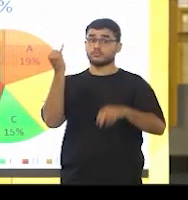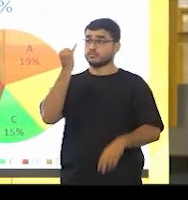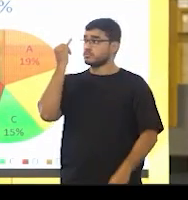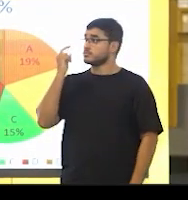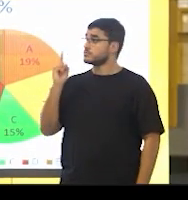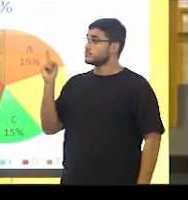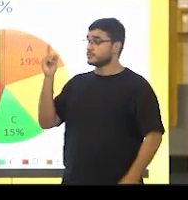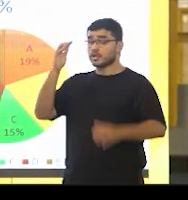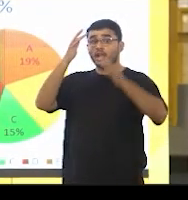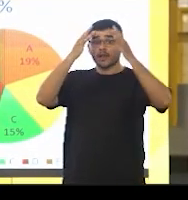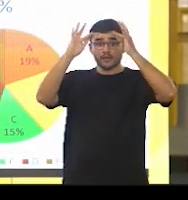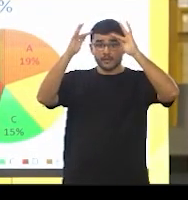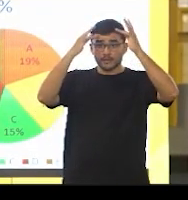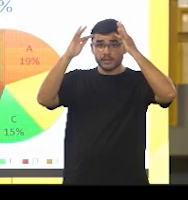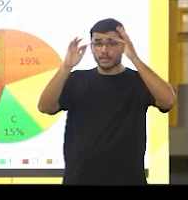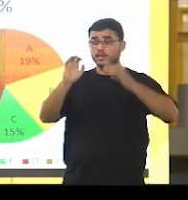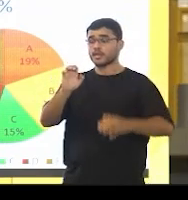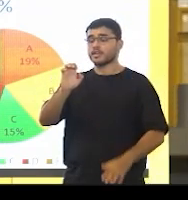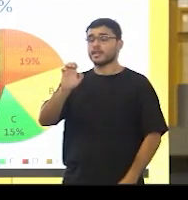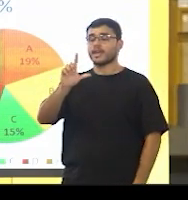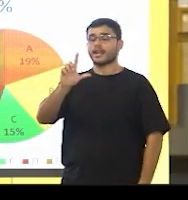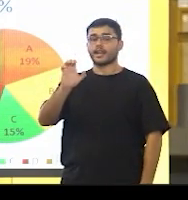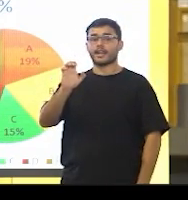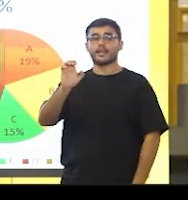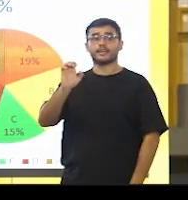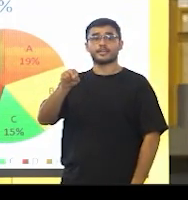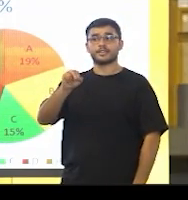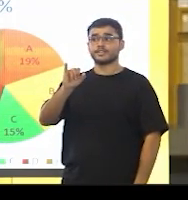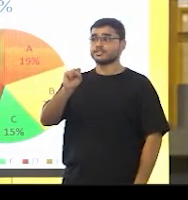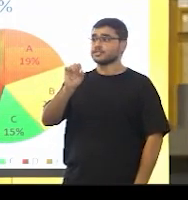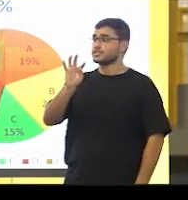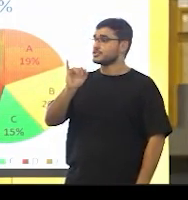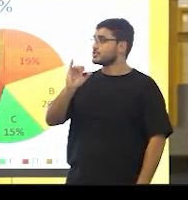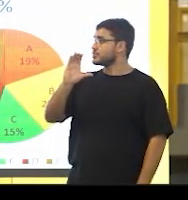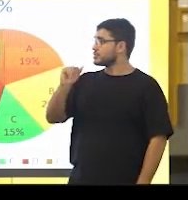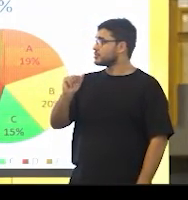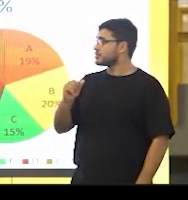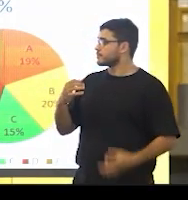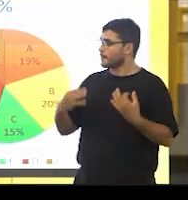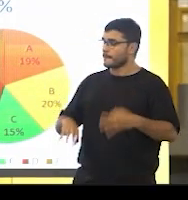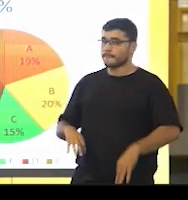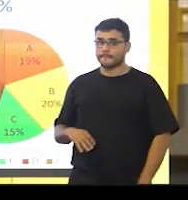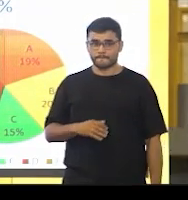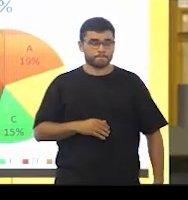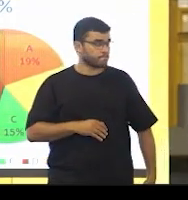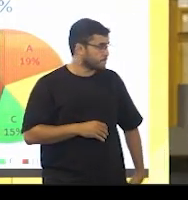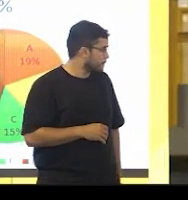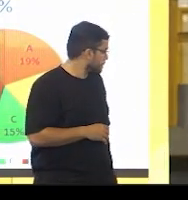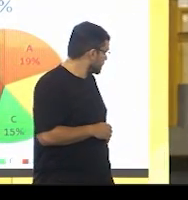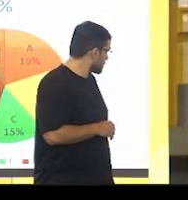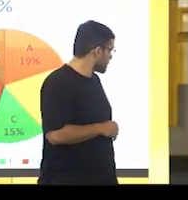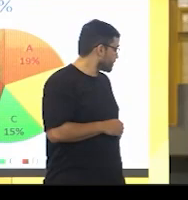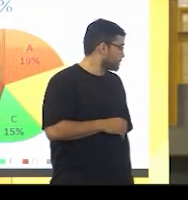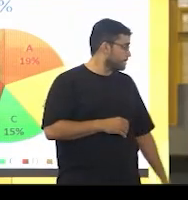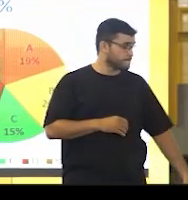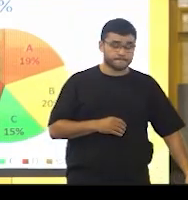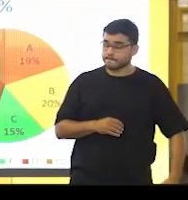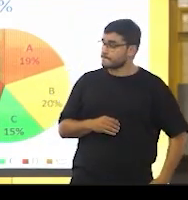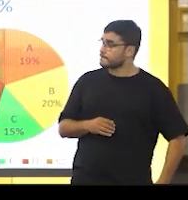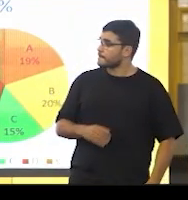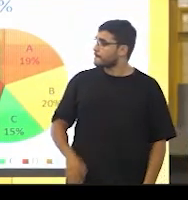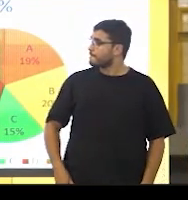anota. Filosofia helenística. Vai, GG, tem mais uma pra gente? Arrocha, meu amigo. Tem sim, vamos